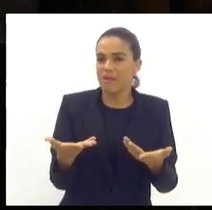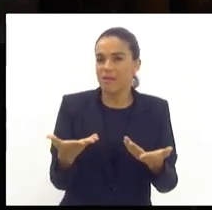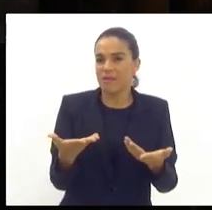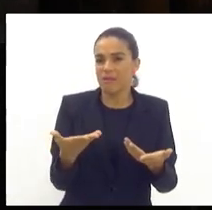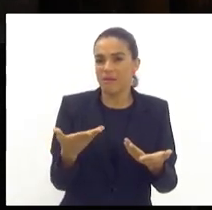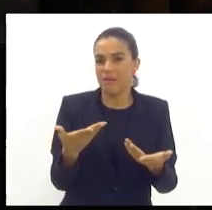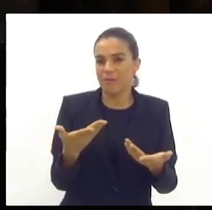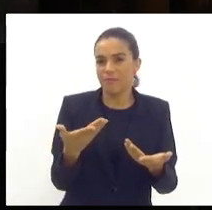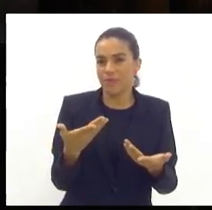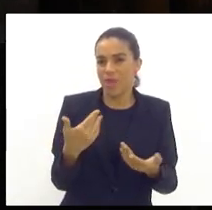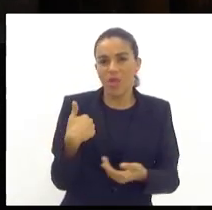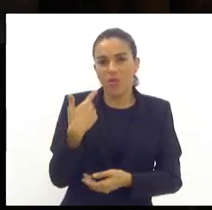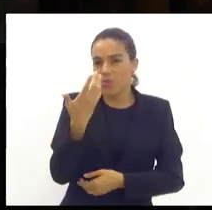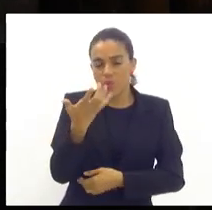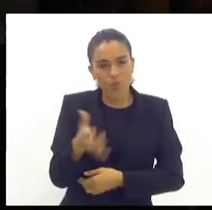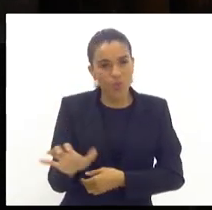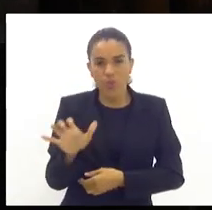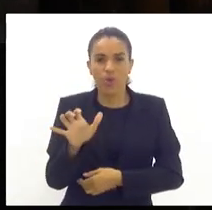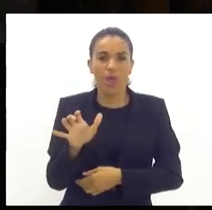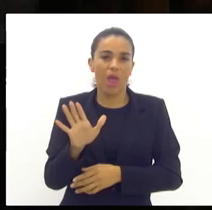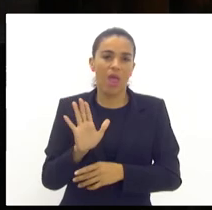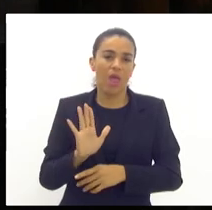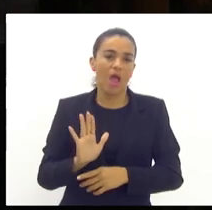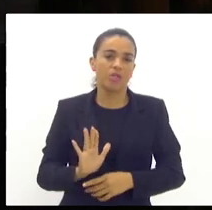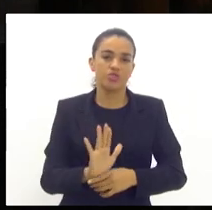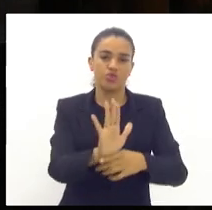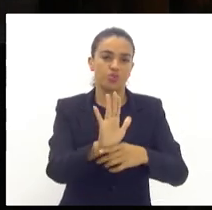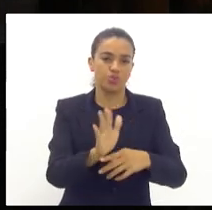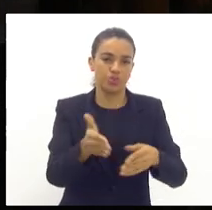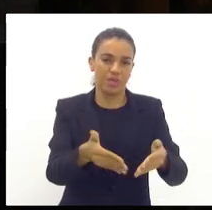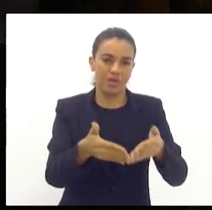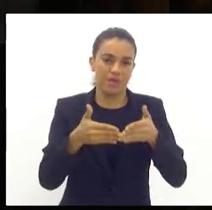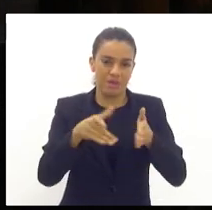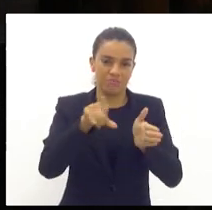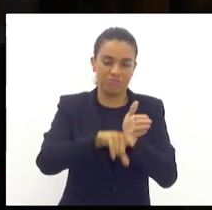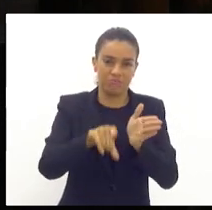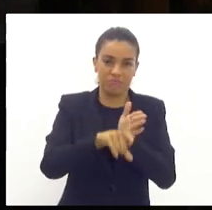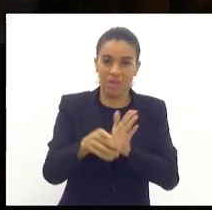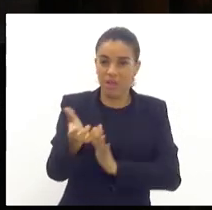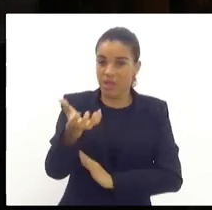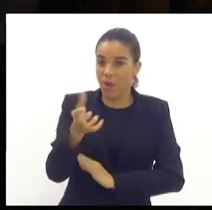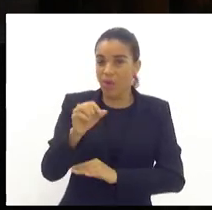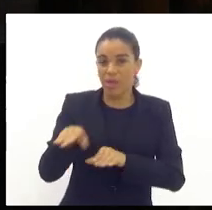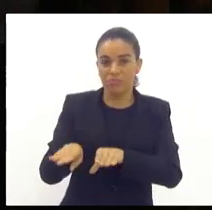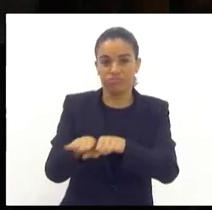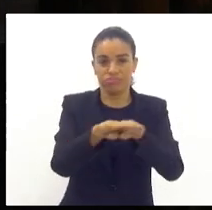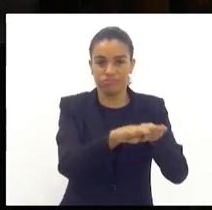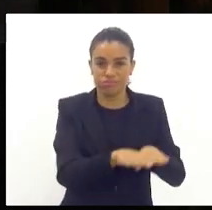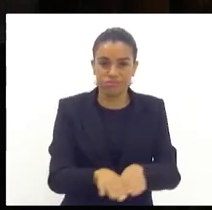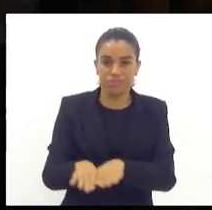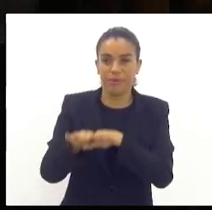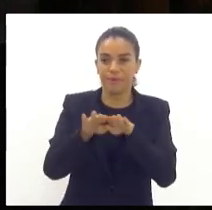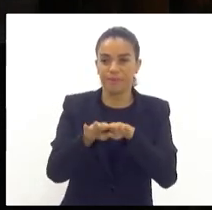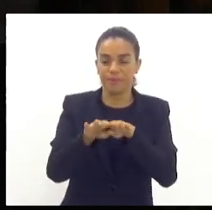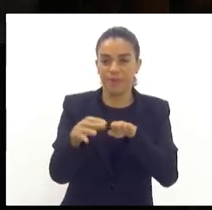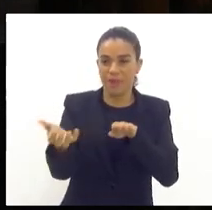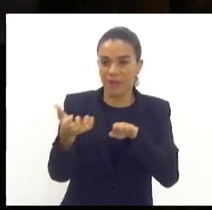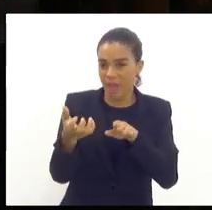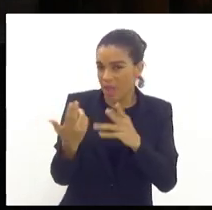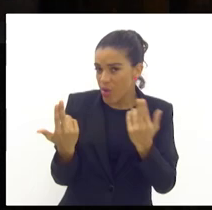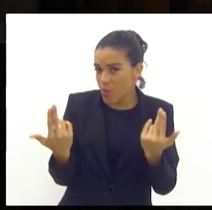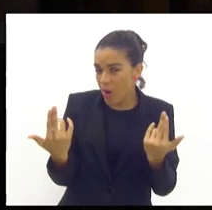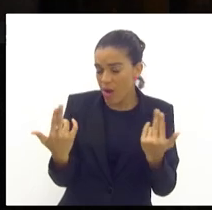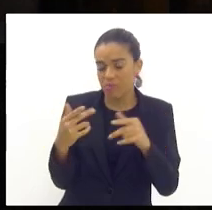não quer benefício fiscal para as fábricas que estão instaladas aqui, a gente quer apenas a isonomia, a gente quer que tenha o mesmo tratamento